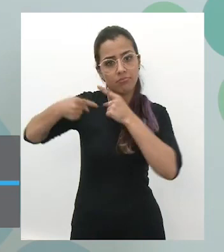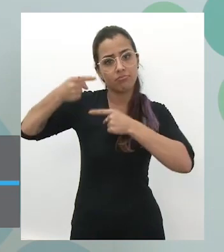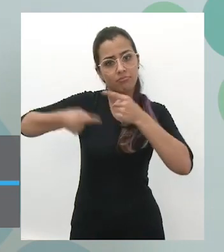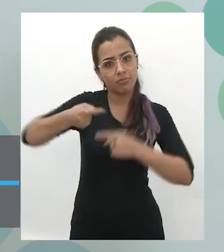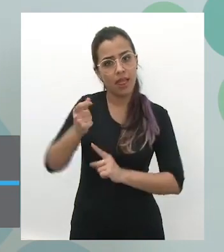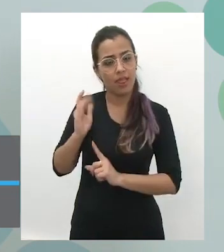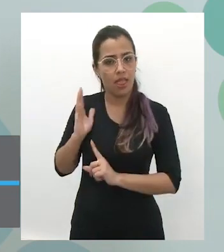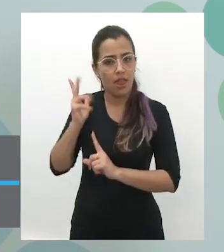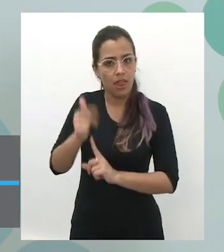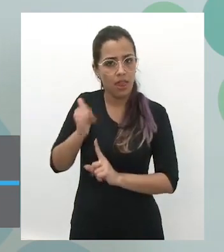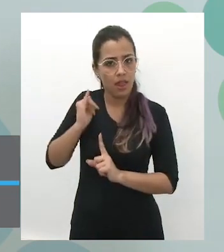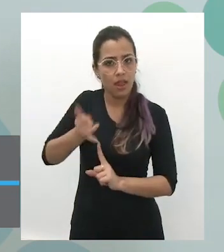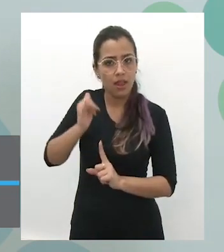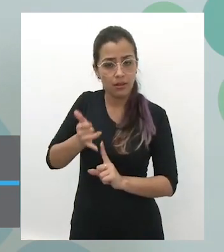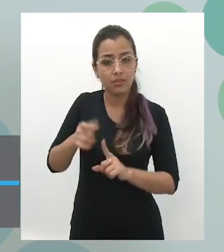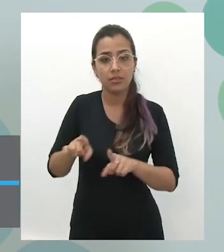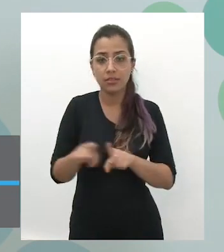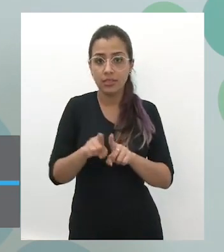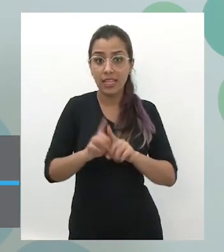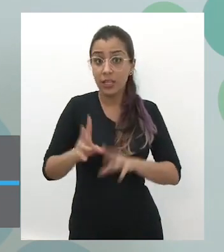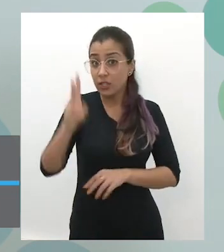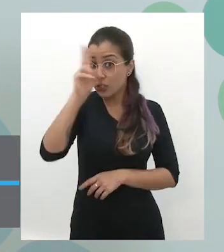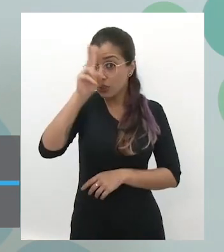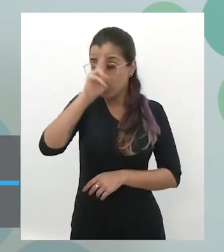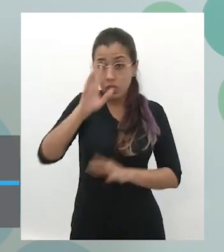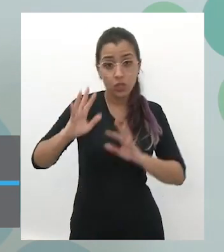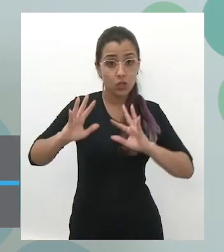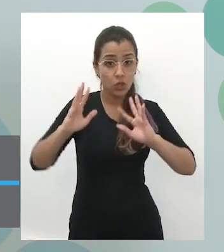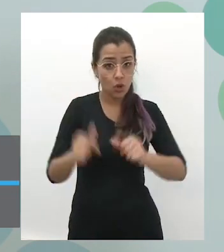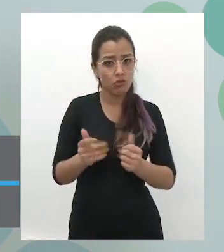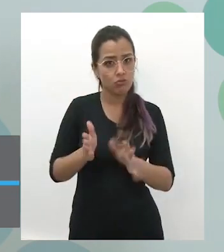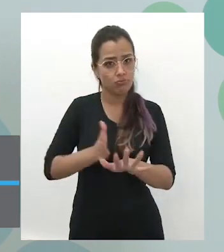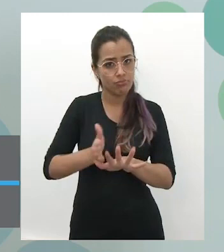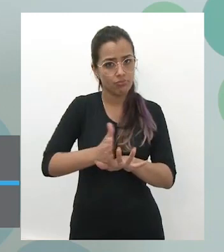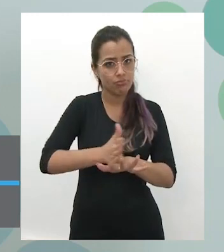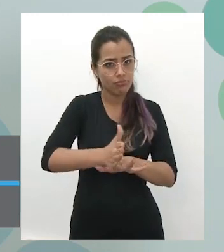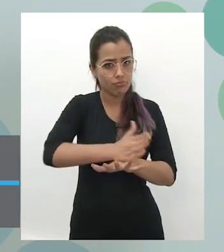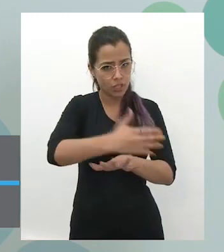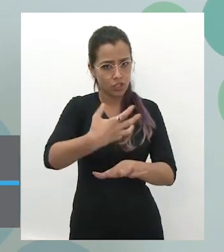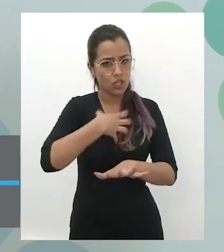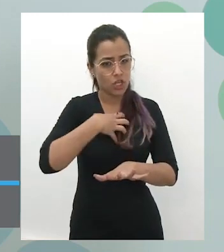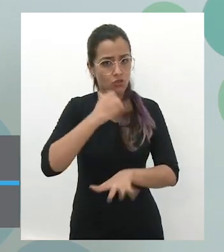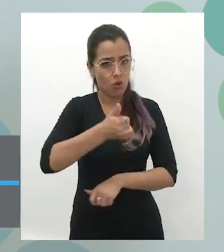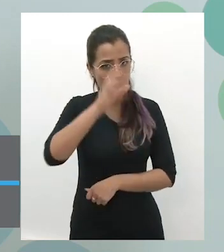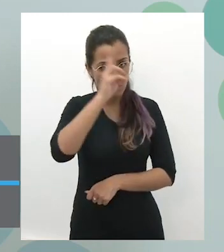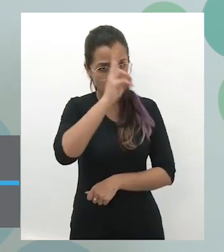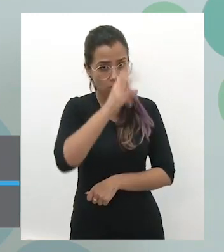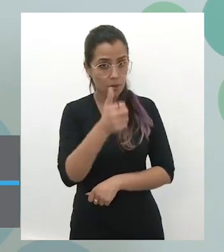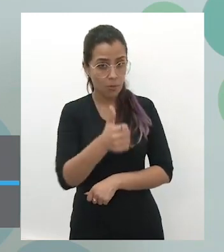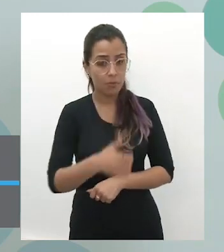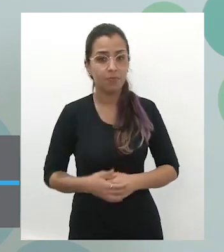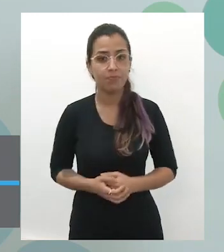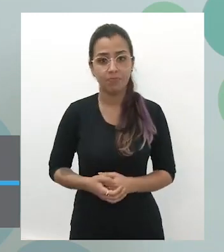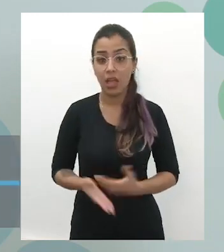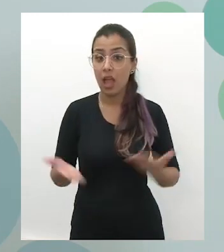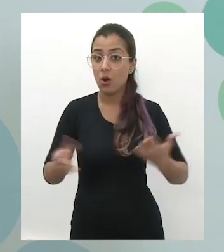que são contadas. A história ela valoriza todas essas formas de contar a história. Eu vou deixar aqui uma atividade para vocês, vou deixar